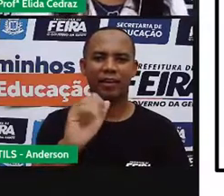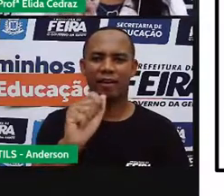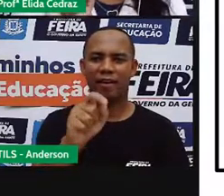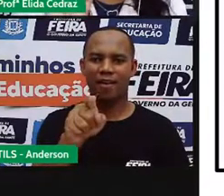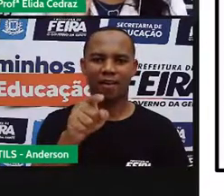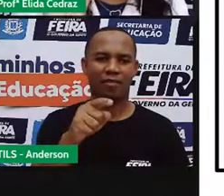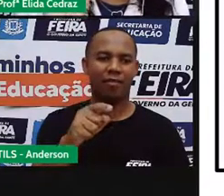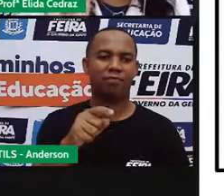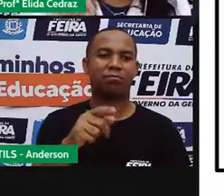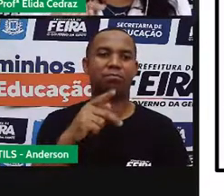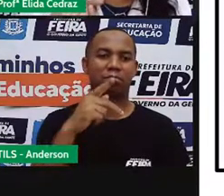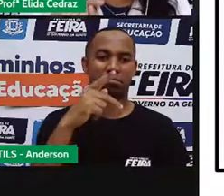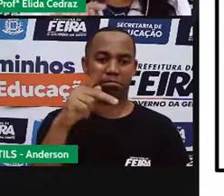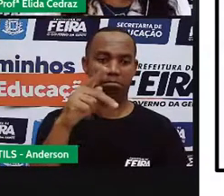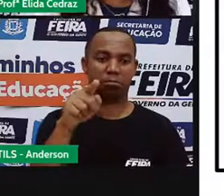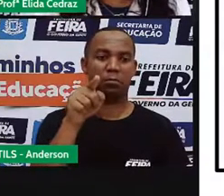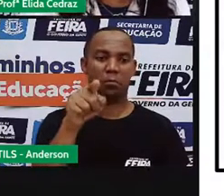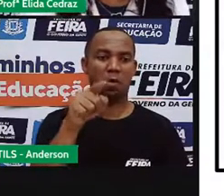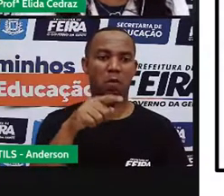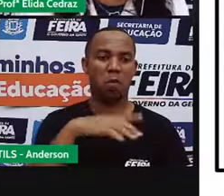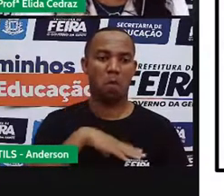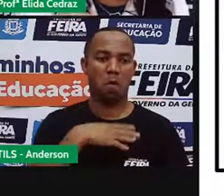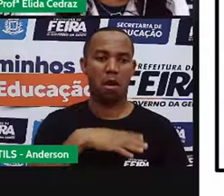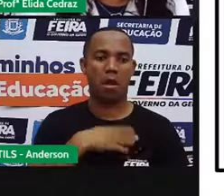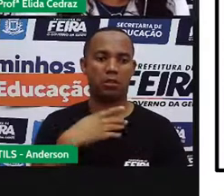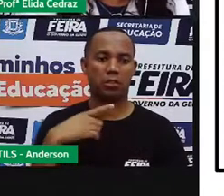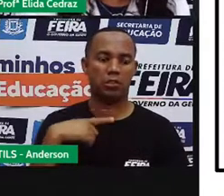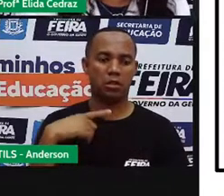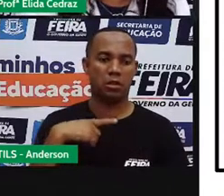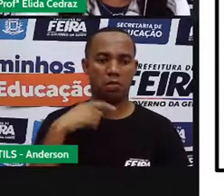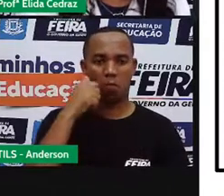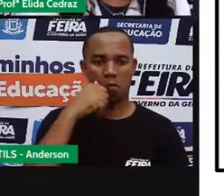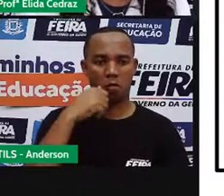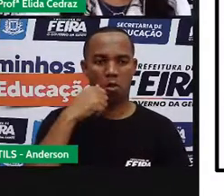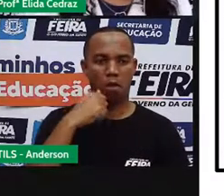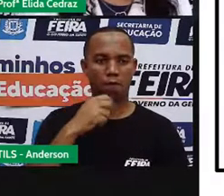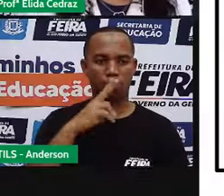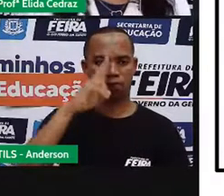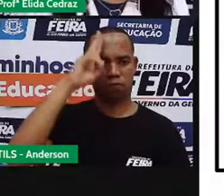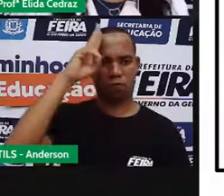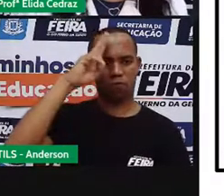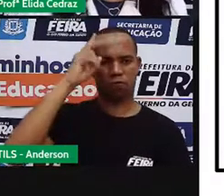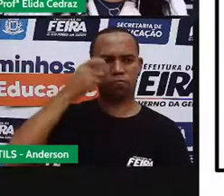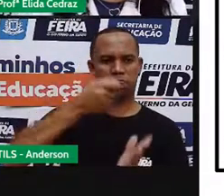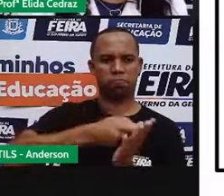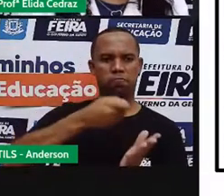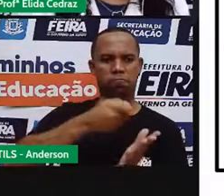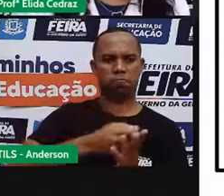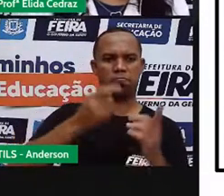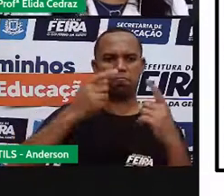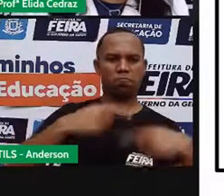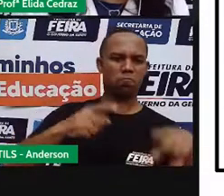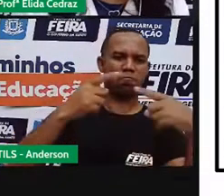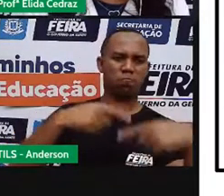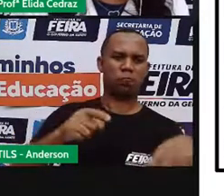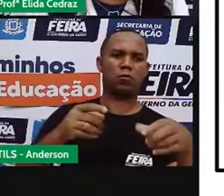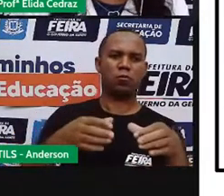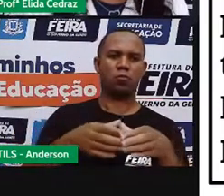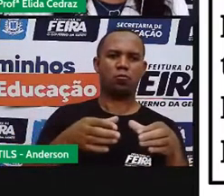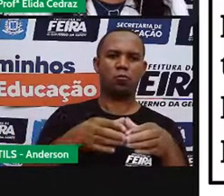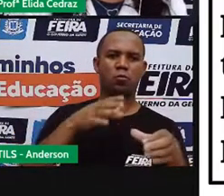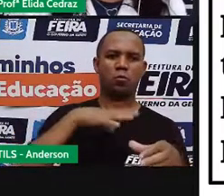lá representando as mulheres baianas que lutaram contra os portugueses aqui na